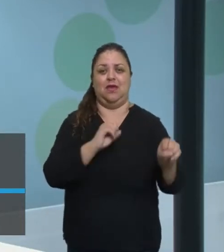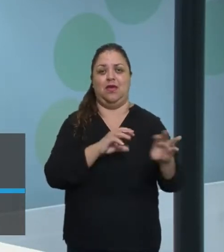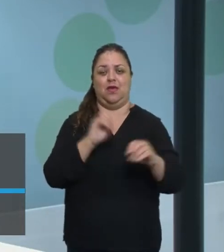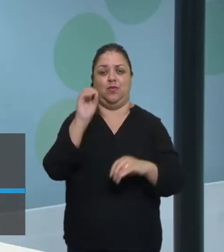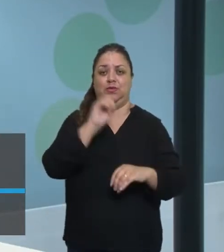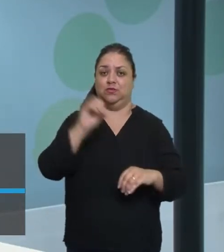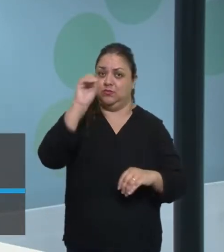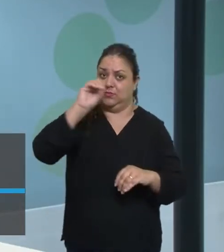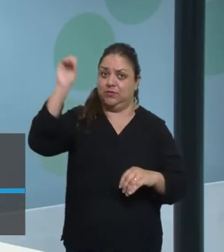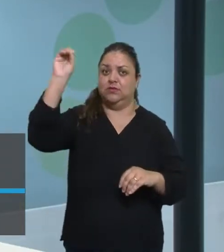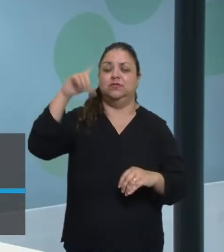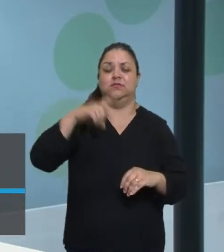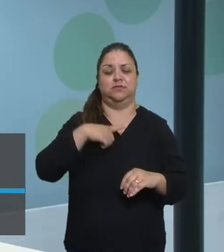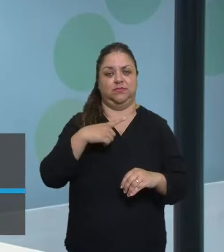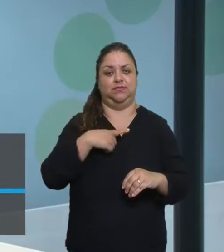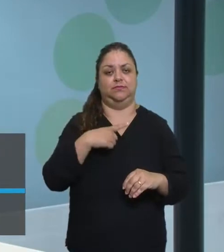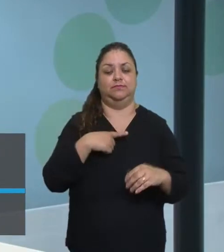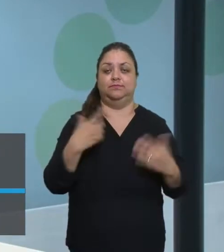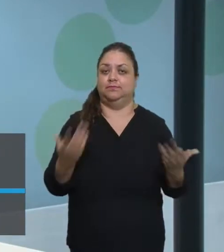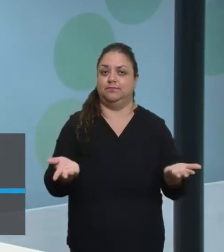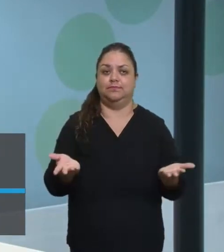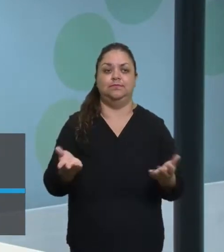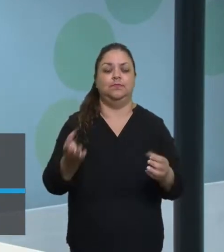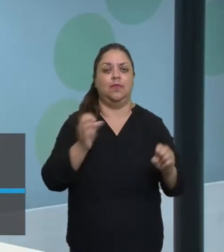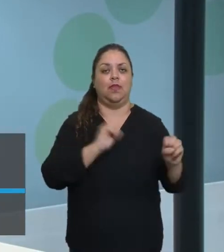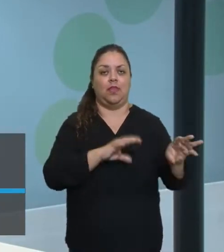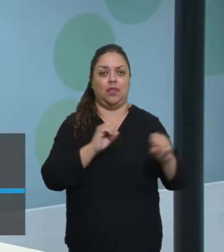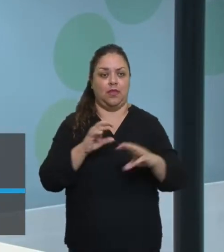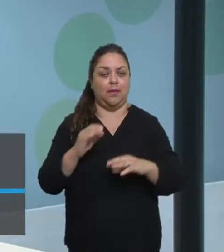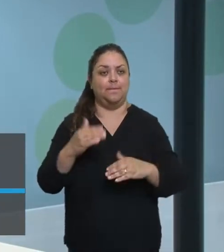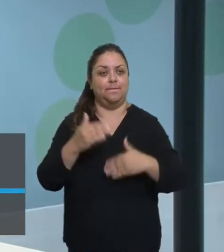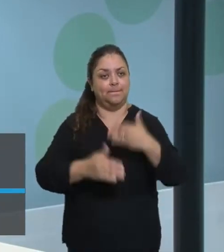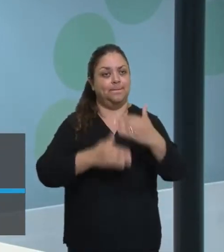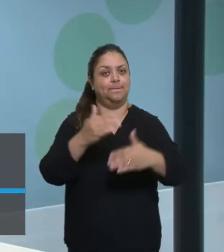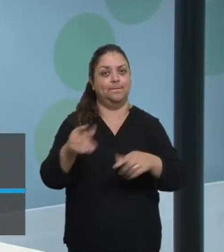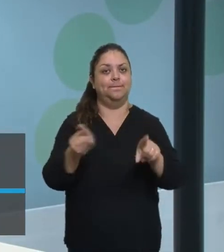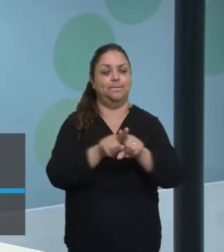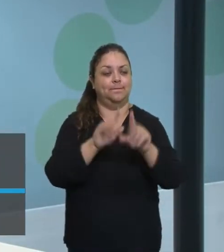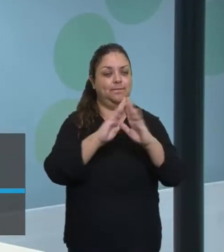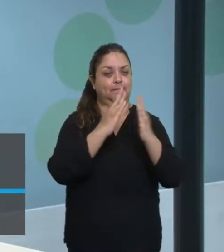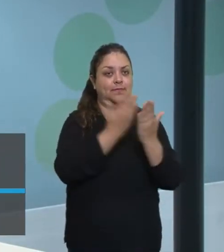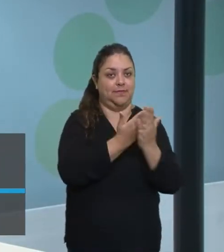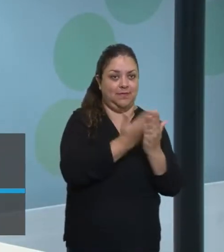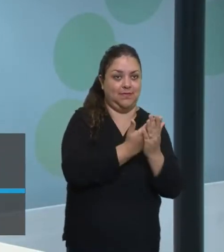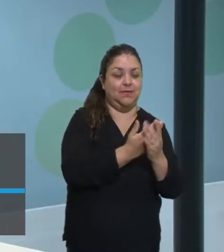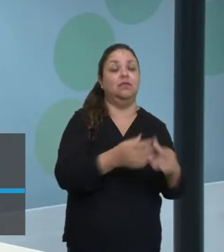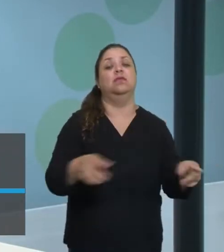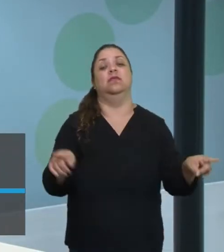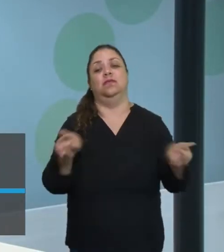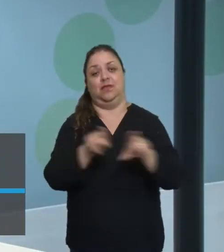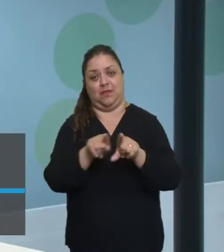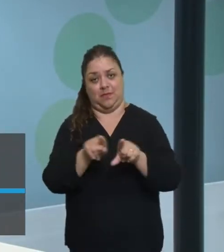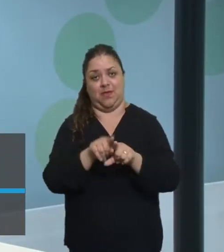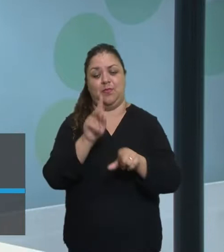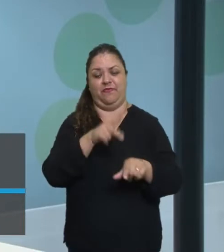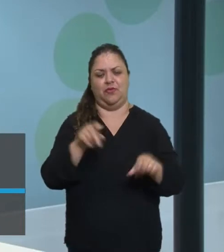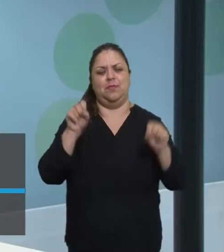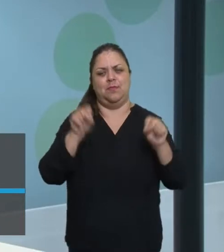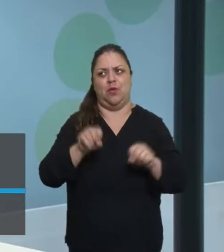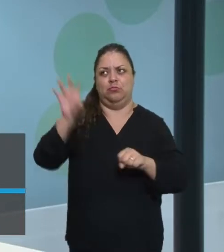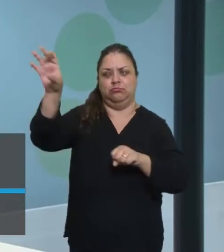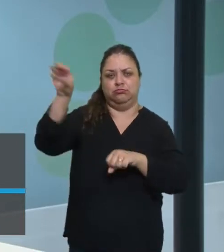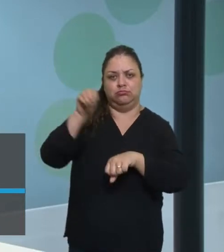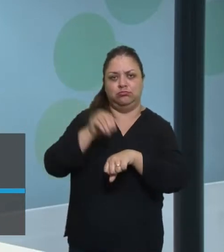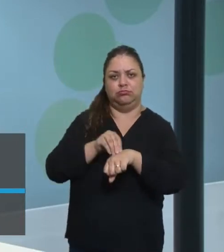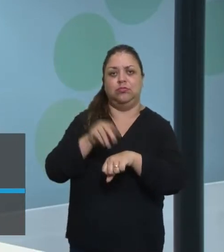além das aulas que vai ocorrer parece que ocorreram na Unidade Escolar ainda os professores podem utilizar as aulas